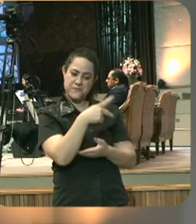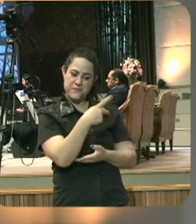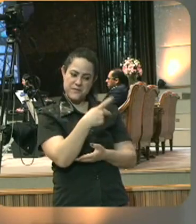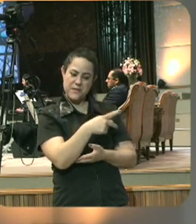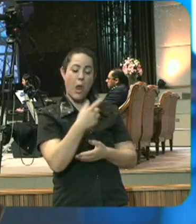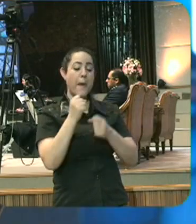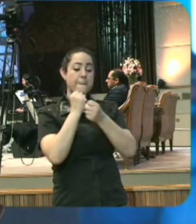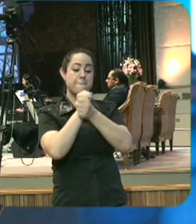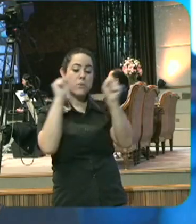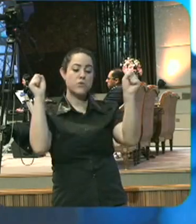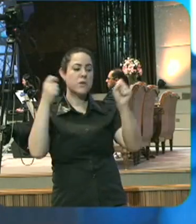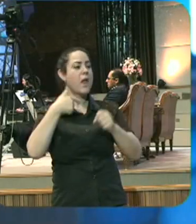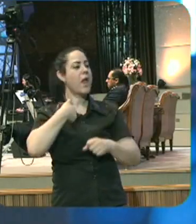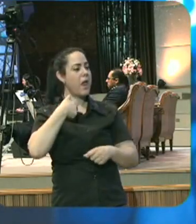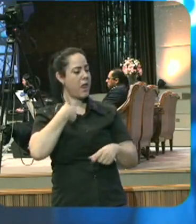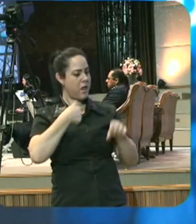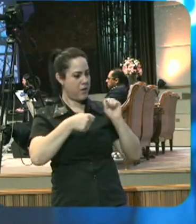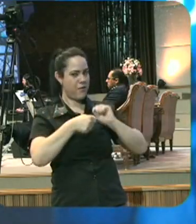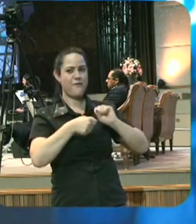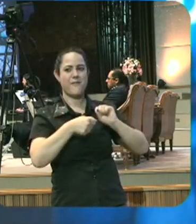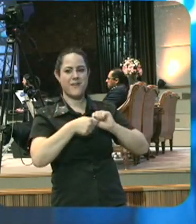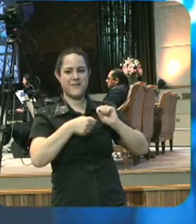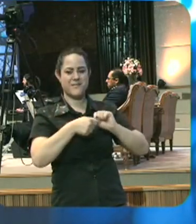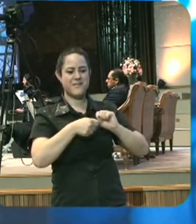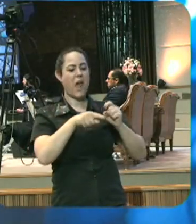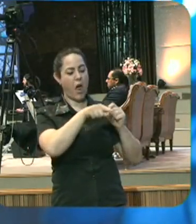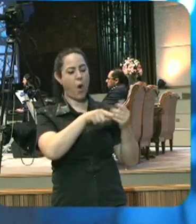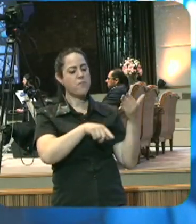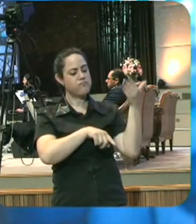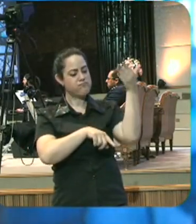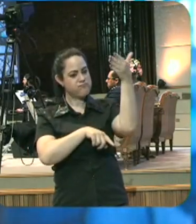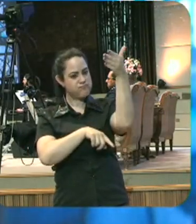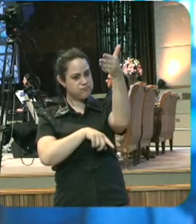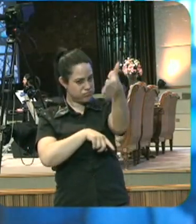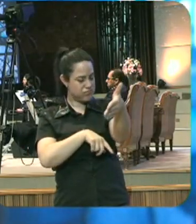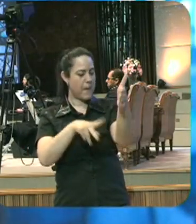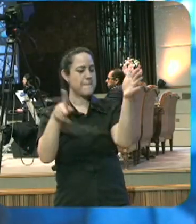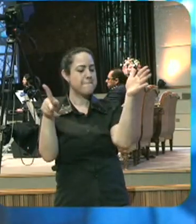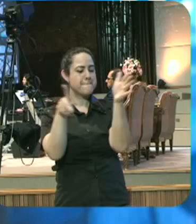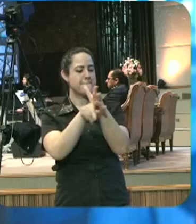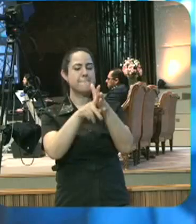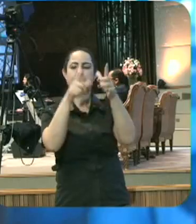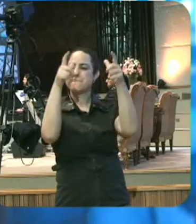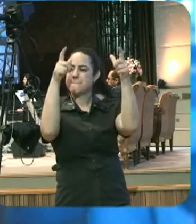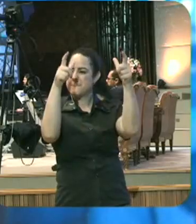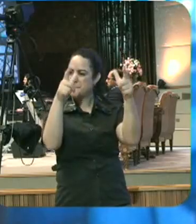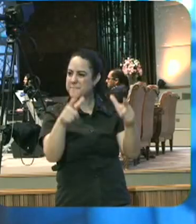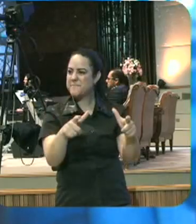o impossível eu já fiz. Entra aí e toma posse da tua terra. E a gente tem que